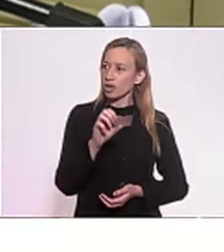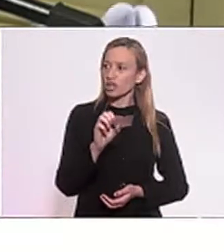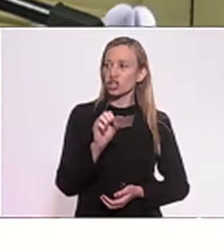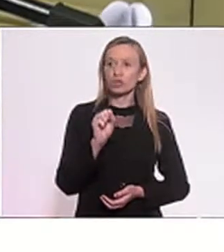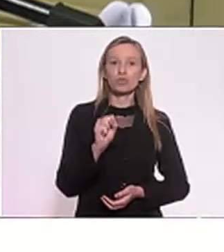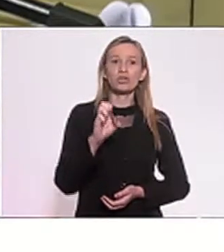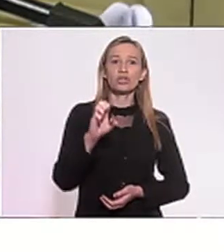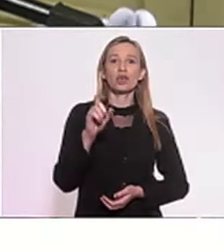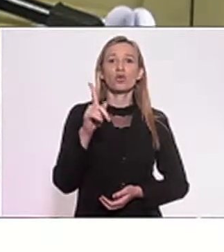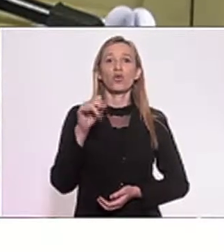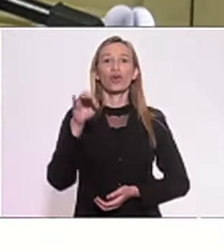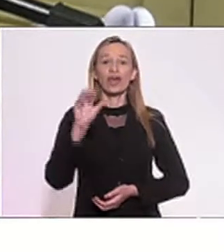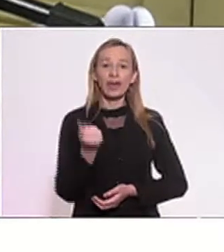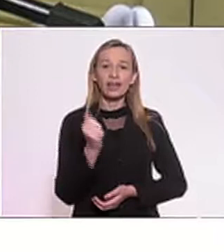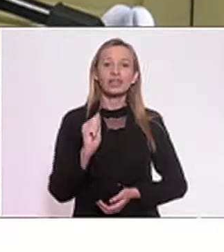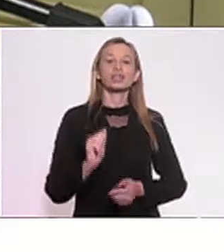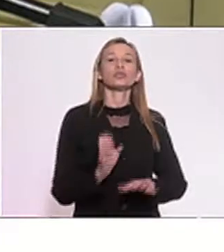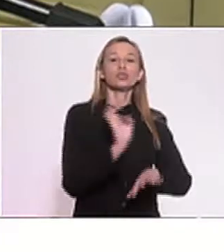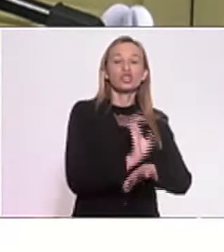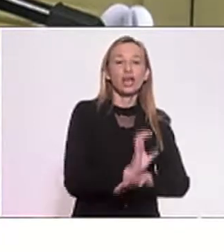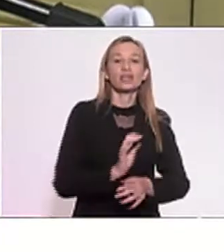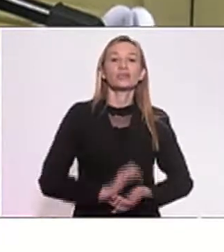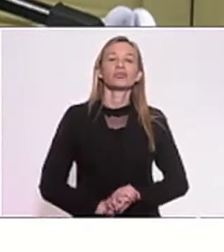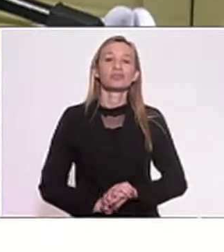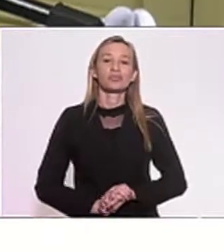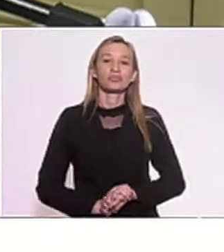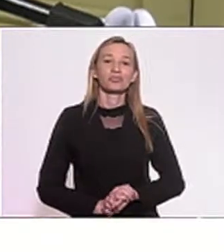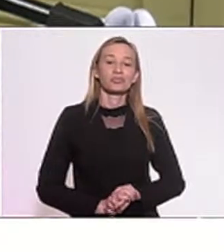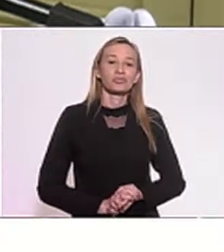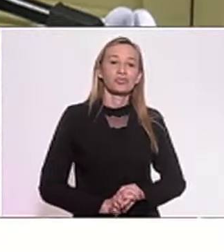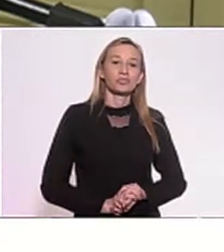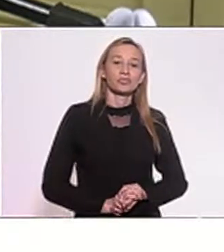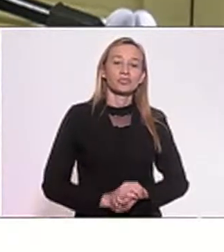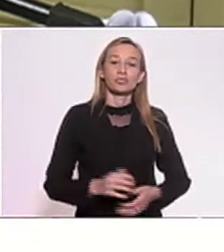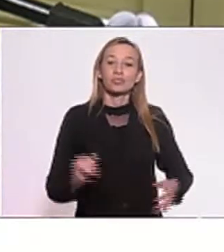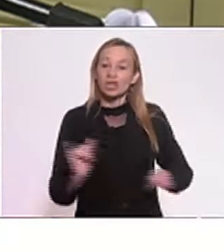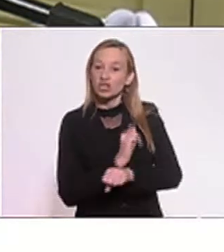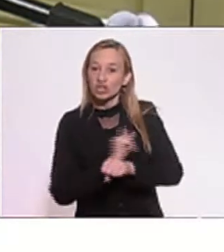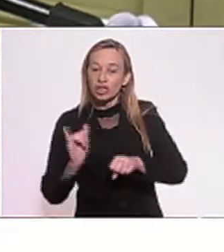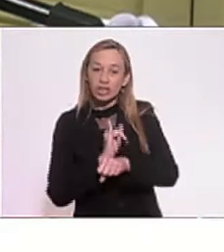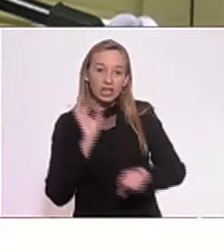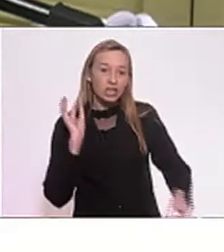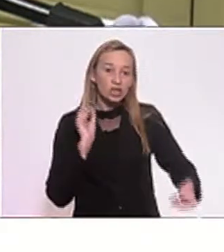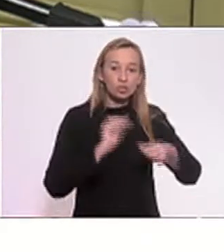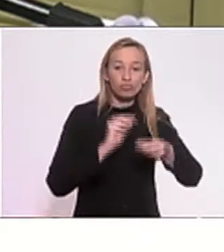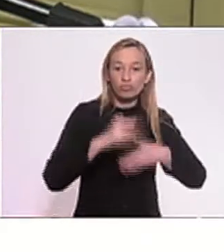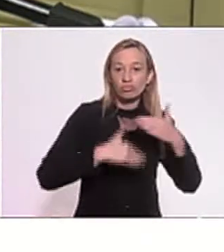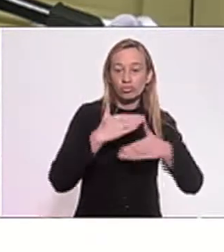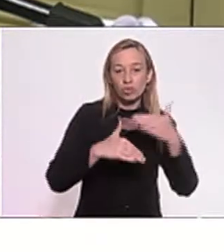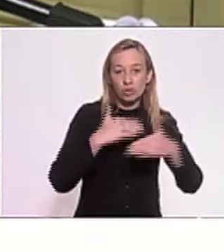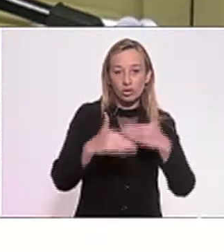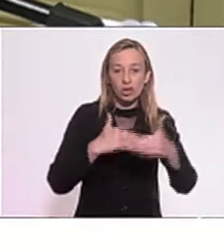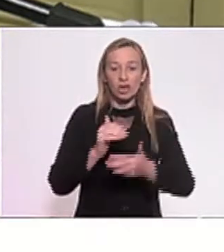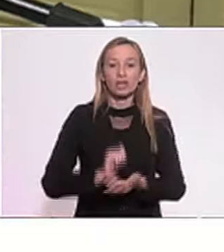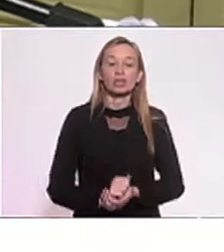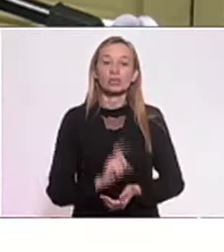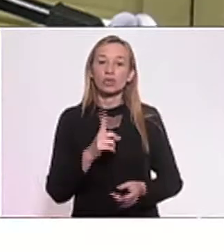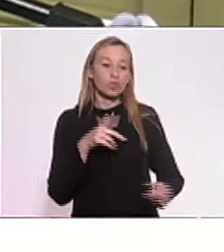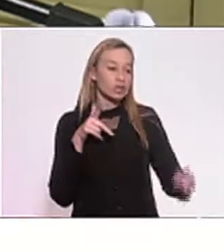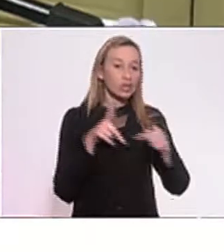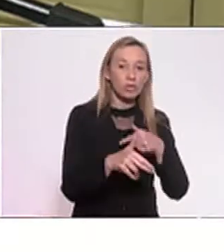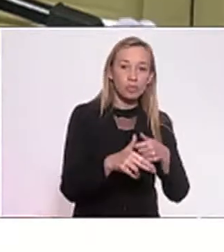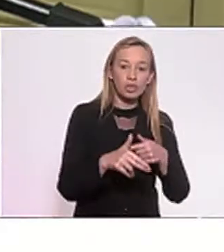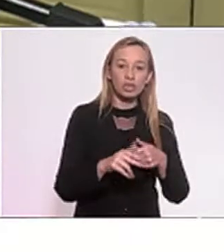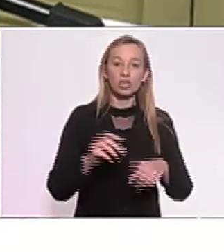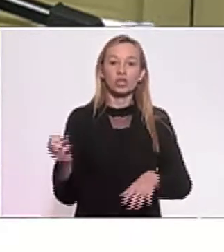Estado. Recomenda-se viabilizar a consolidação das estratégias em andamento para que não seja interrompida e faça